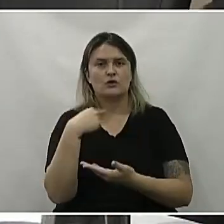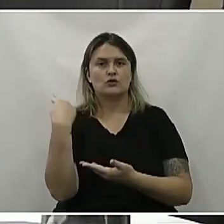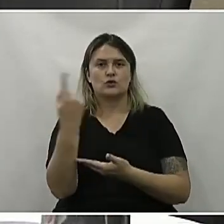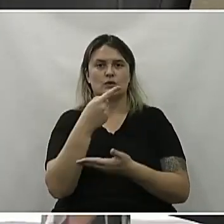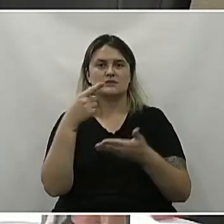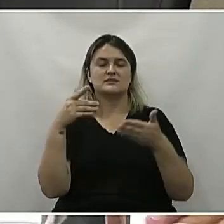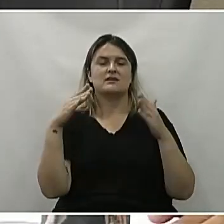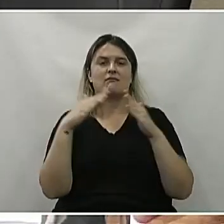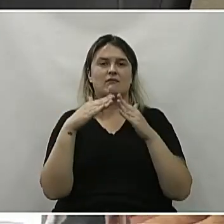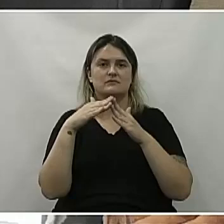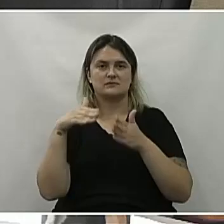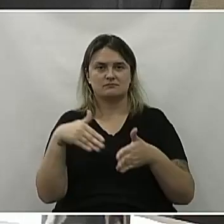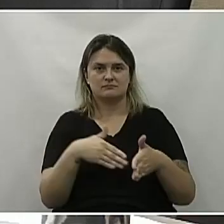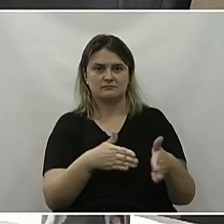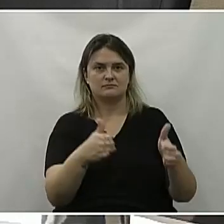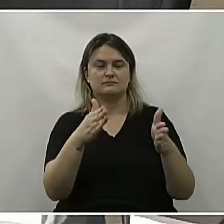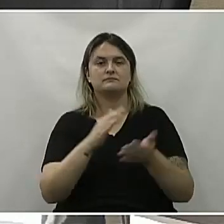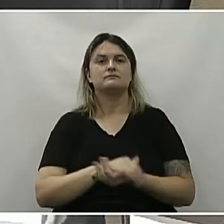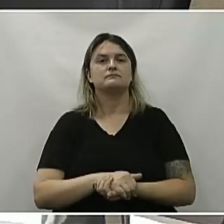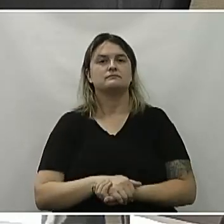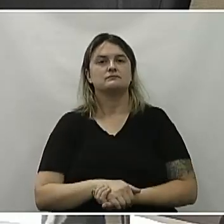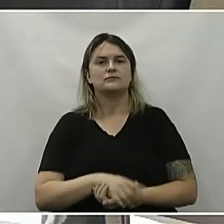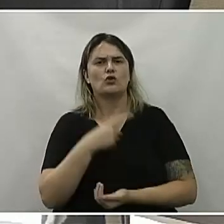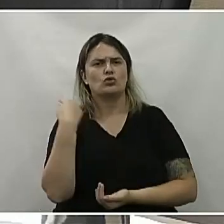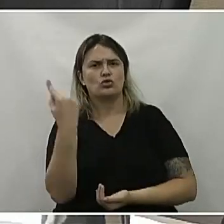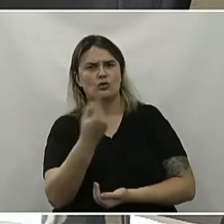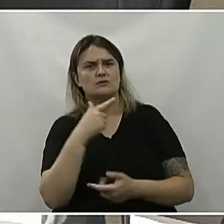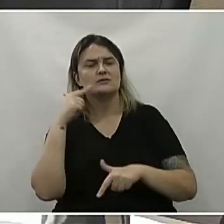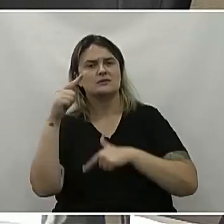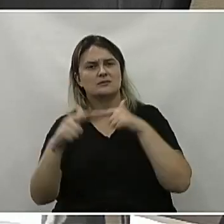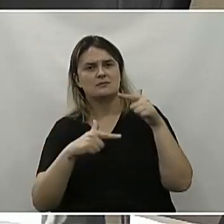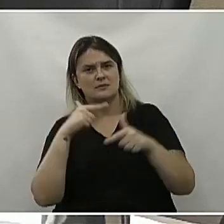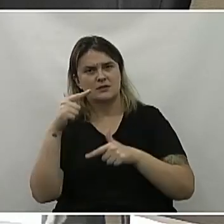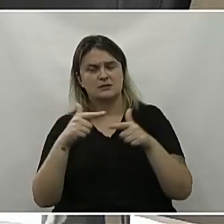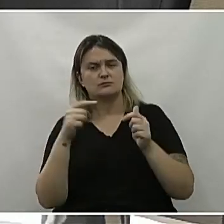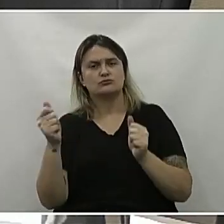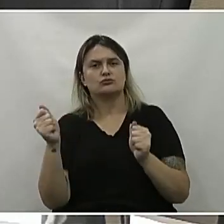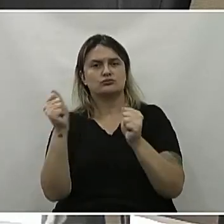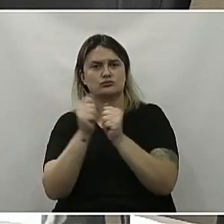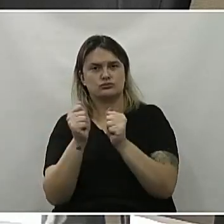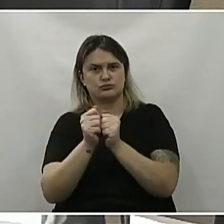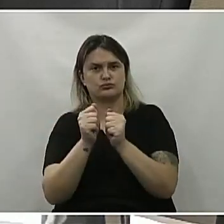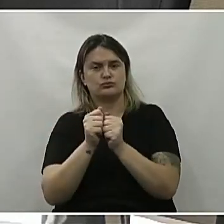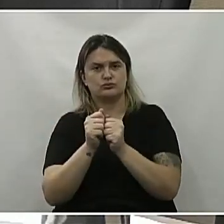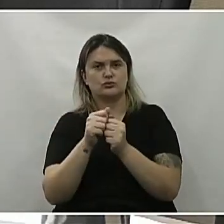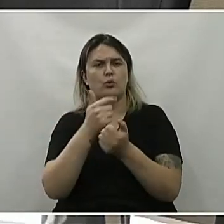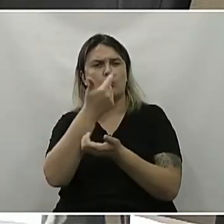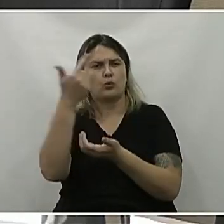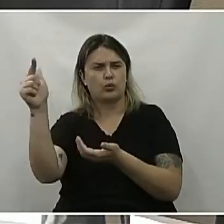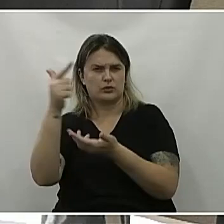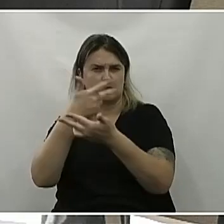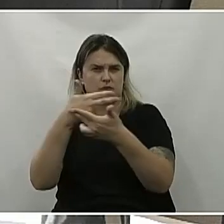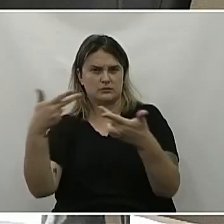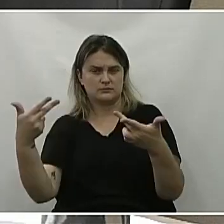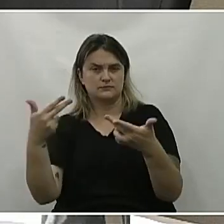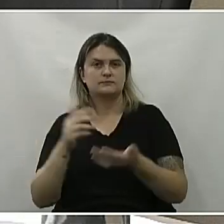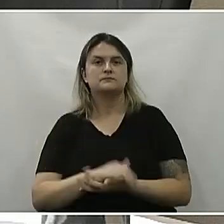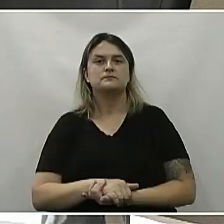casa do caminho eh nós trabalhamos aí em parceria em muitas questões